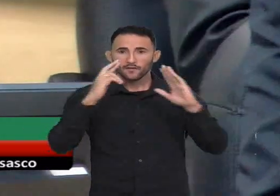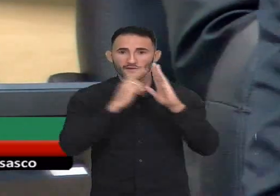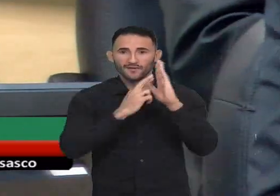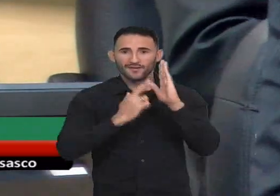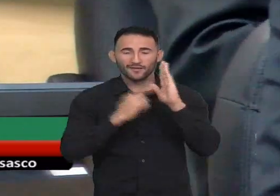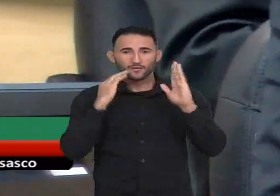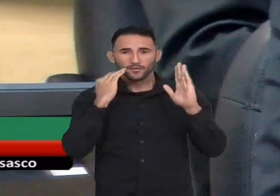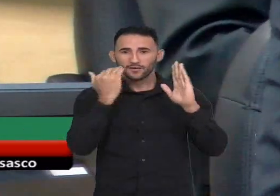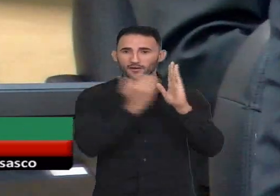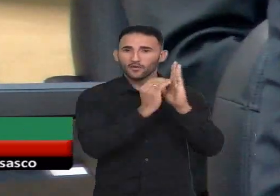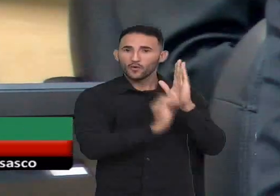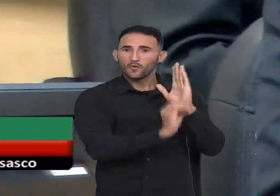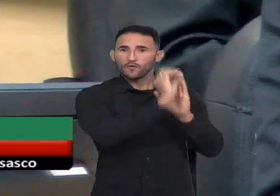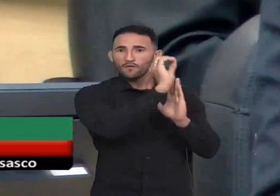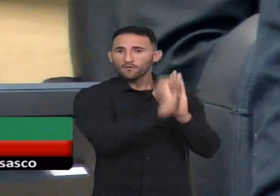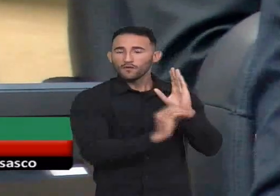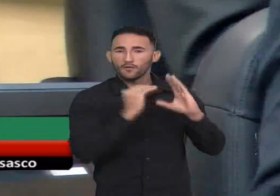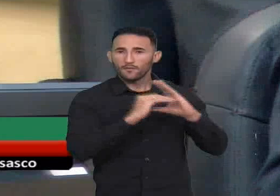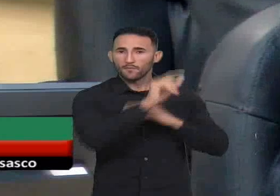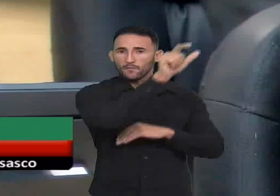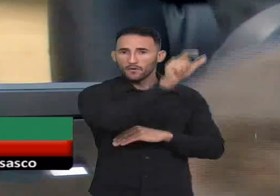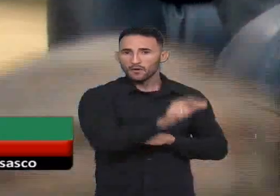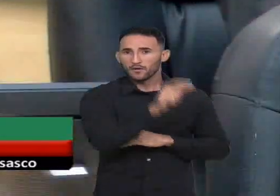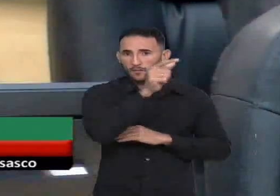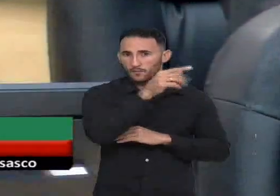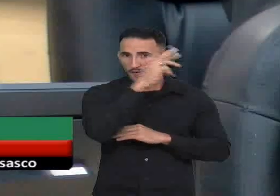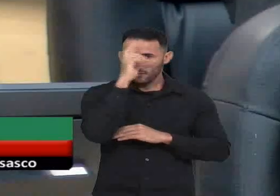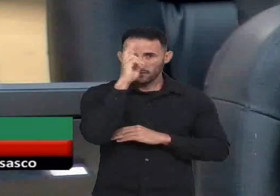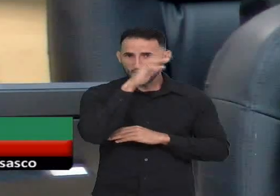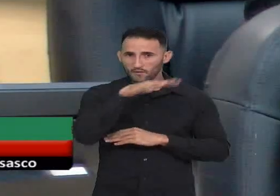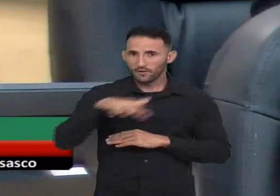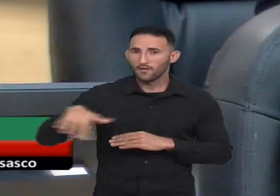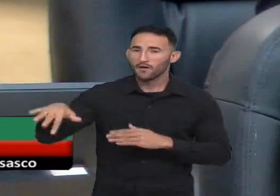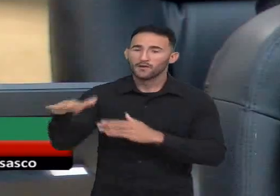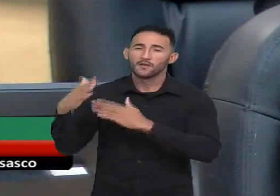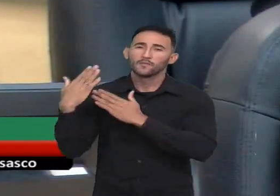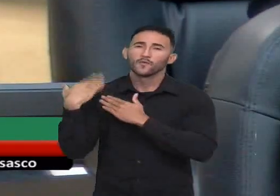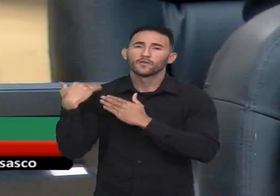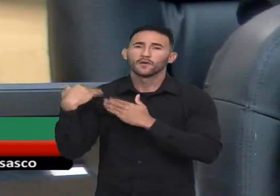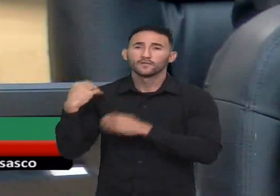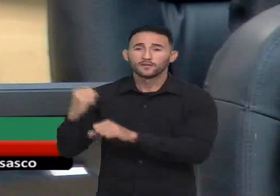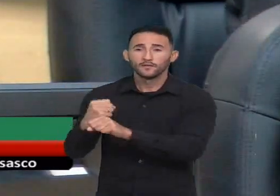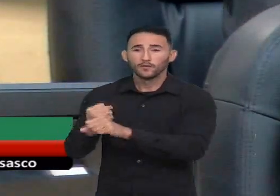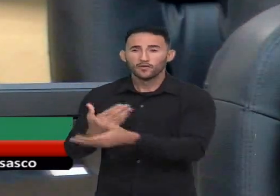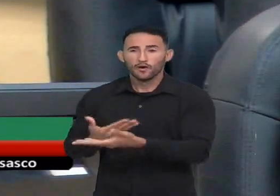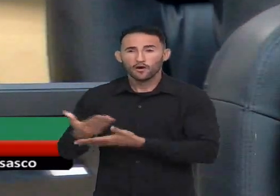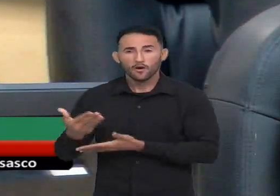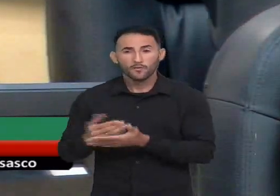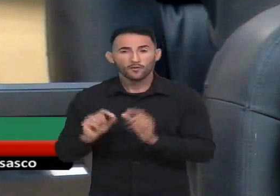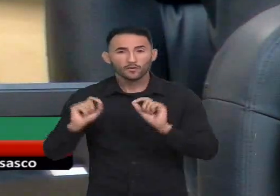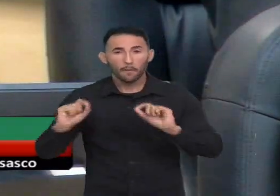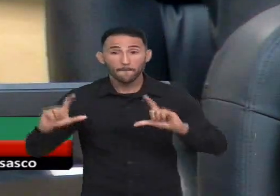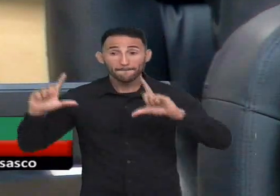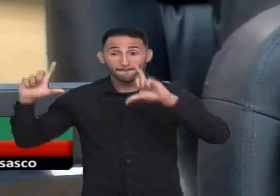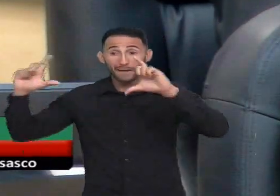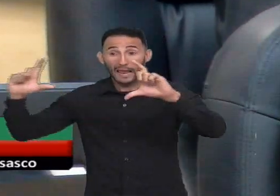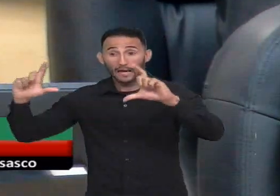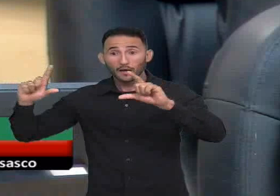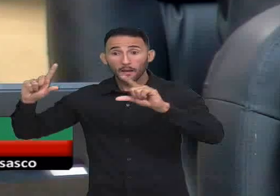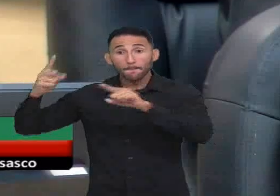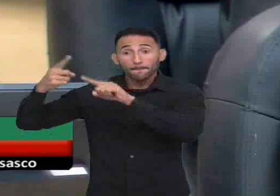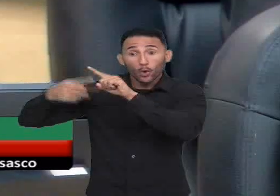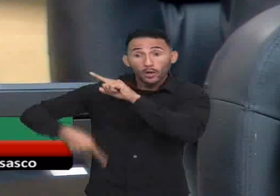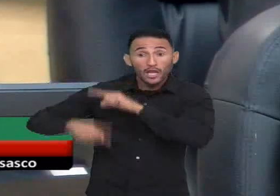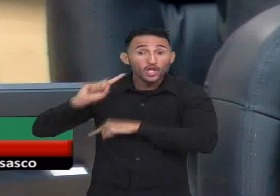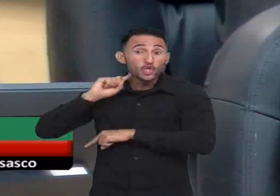seja enviado ofício ao senhor prefeito para que determine ao setor competente de serviços e obras placa de proibido jogar lixo